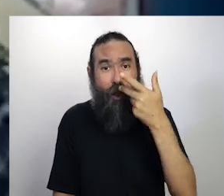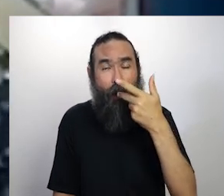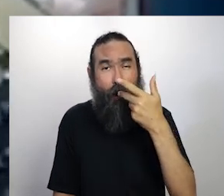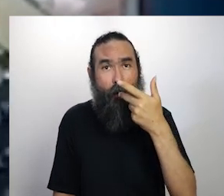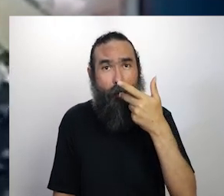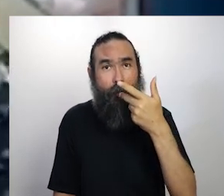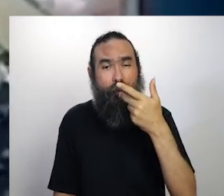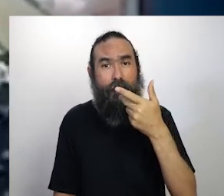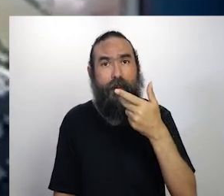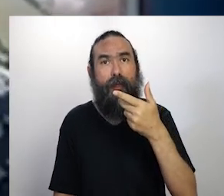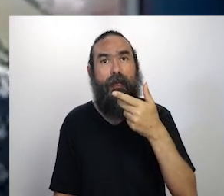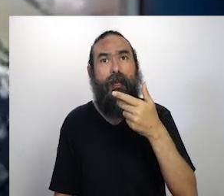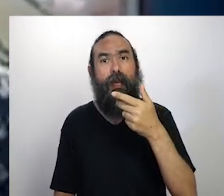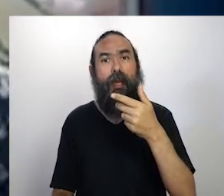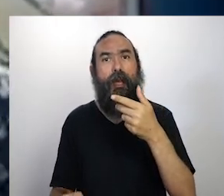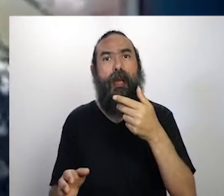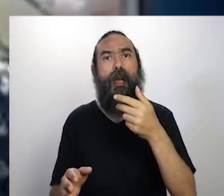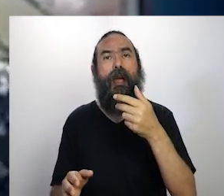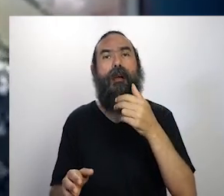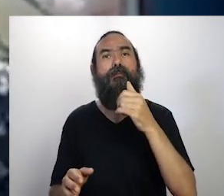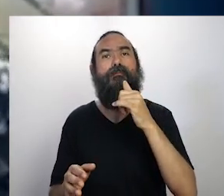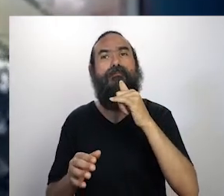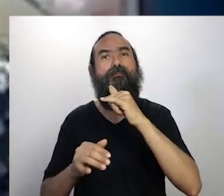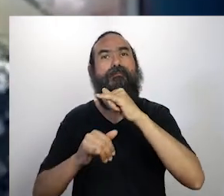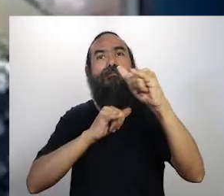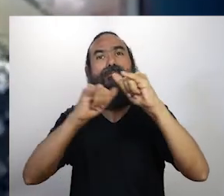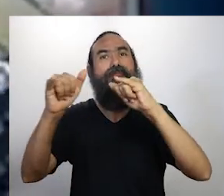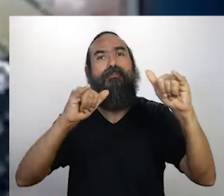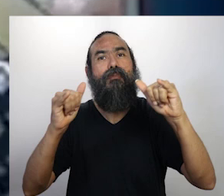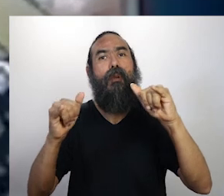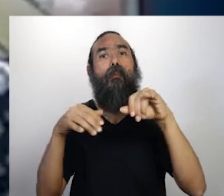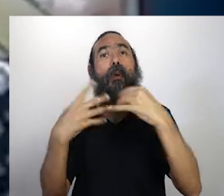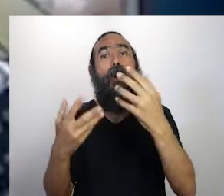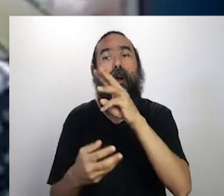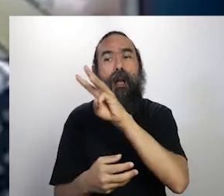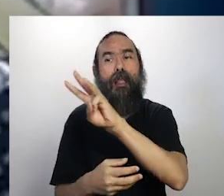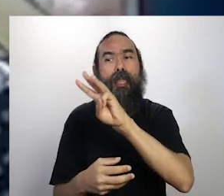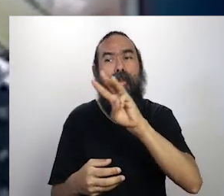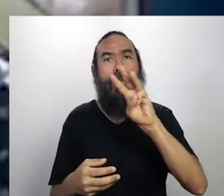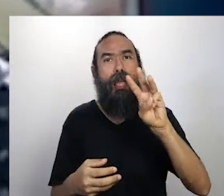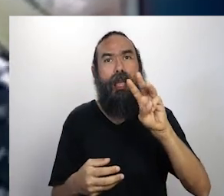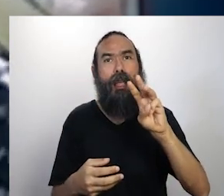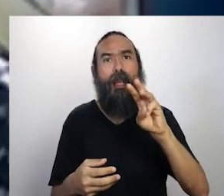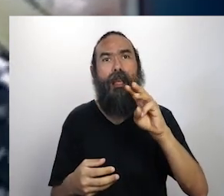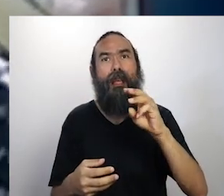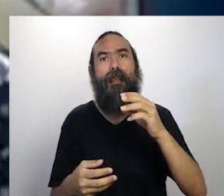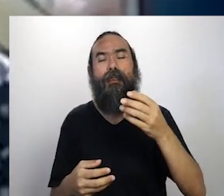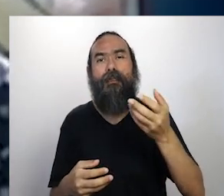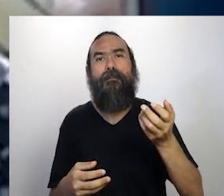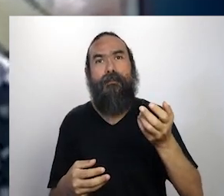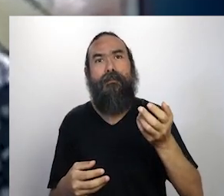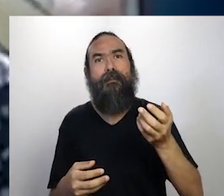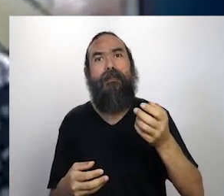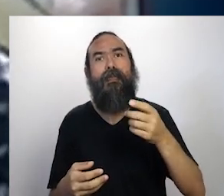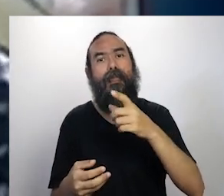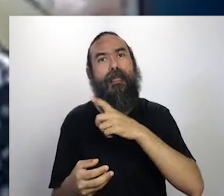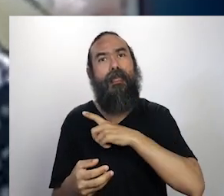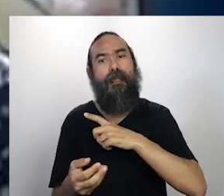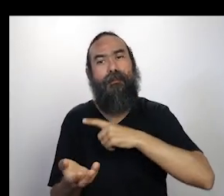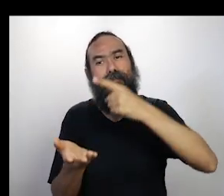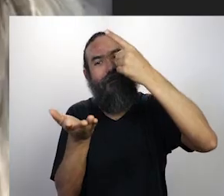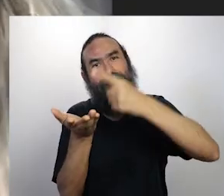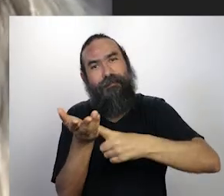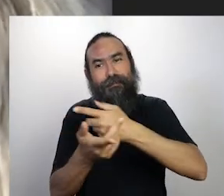da plataforma, e eu fiquei muito interessada, estou lembrando para ela sobre os